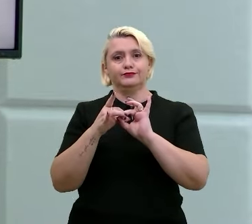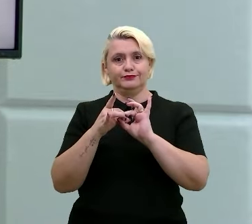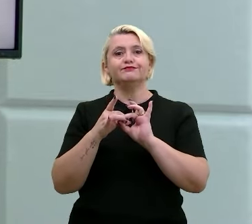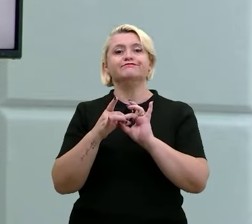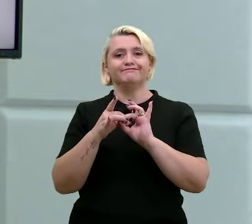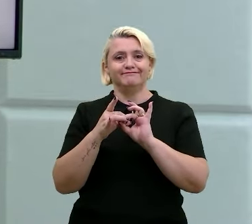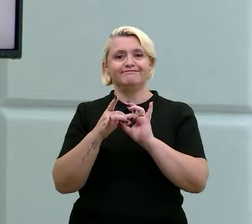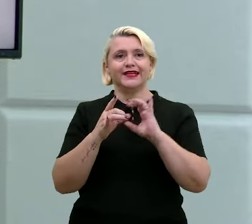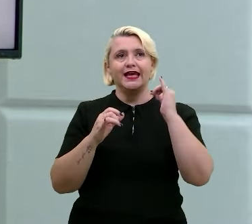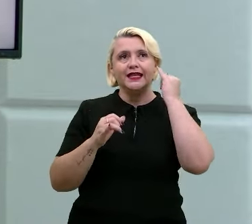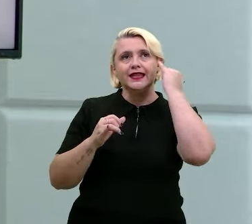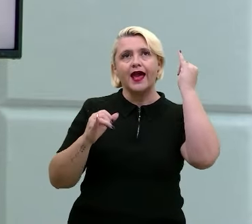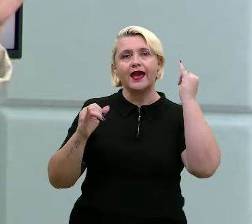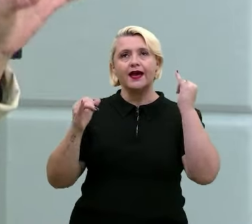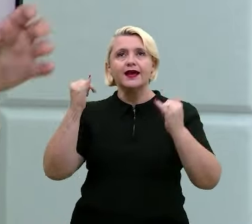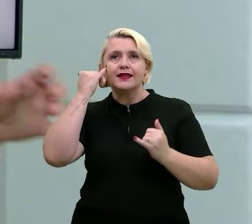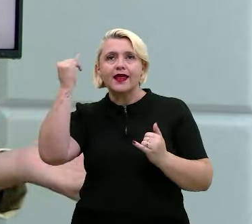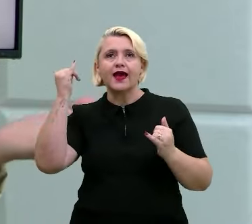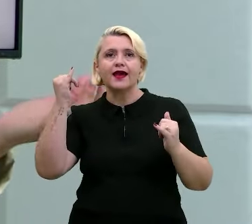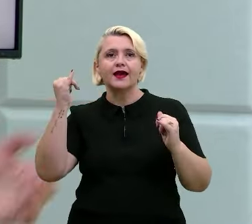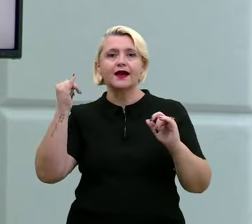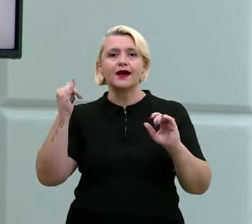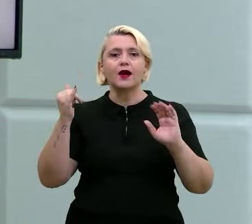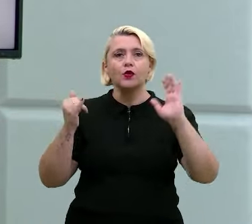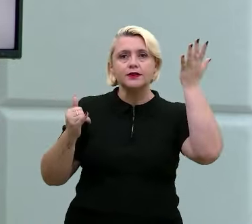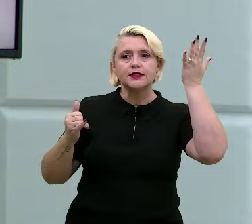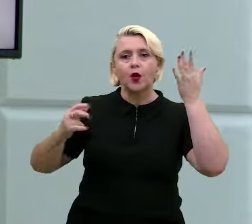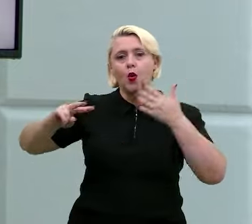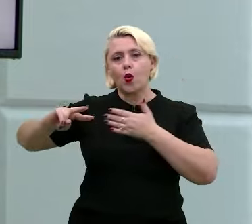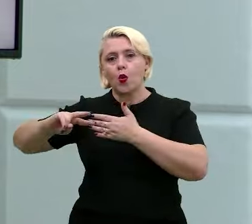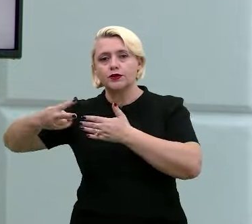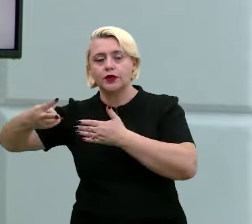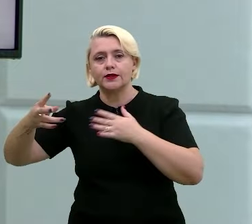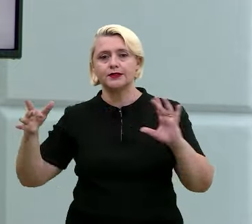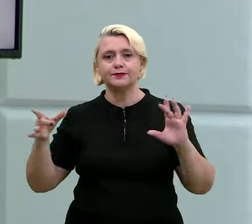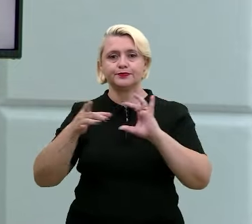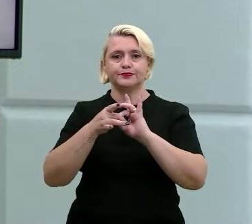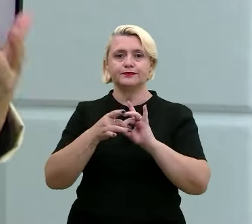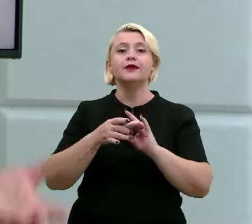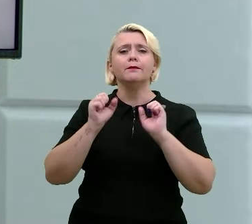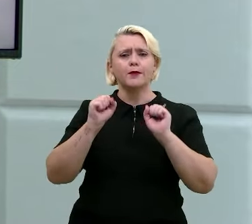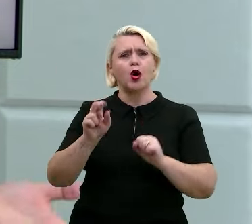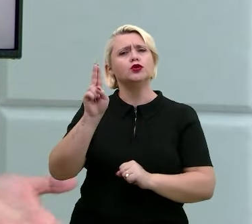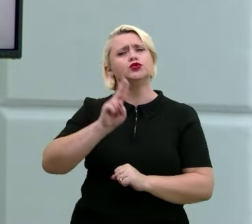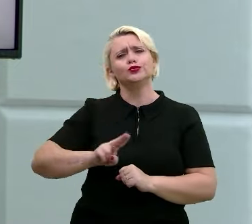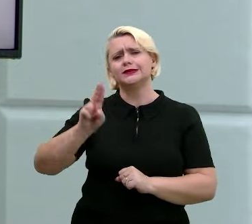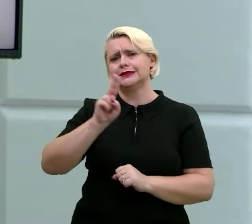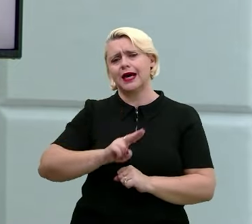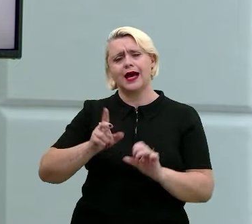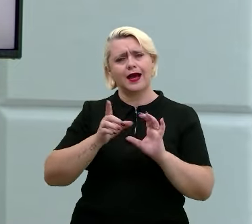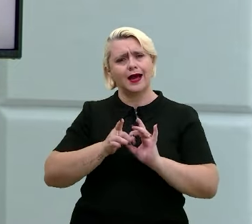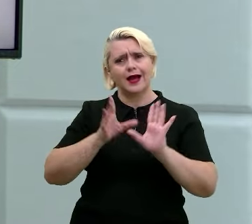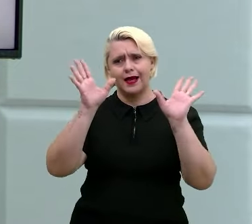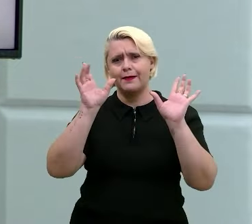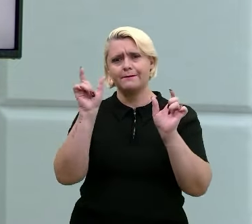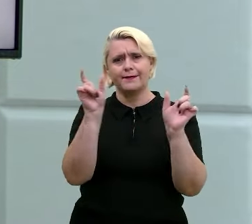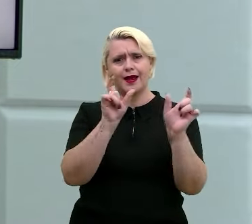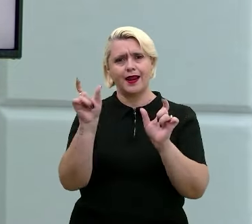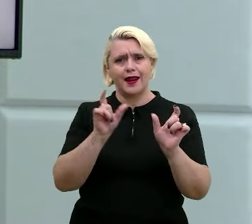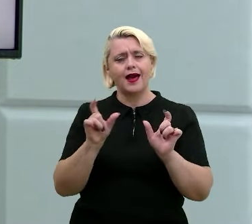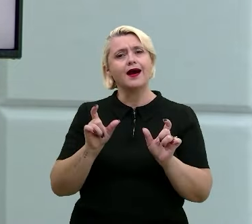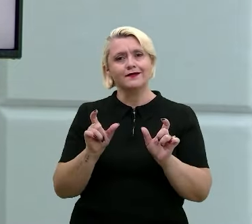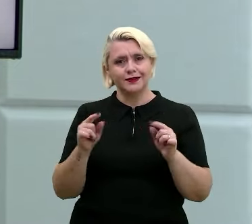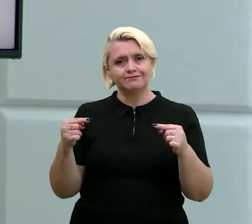indicar, fazer essa relação de causa e consequência. Usem e abusem desses elementos do modo